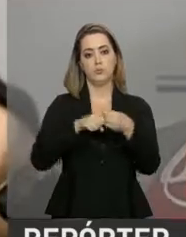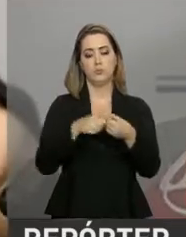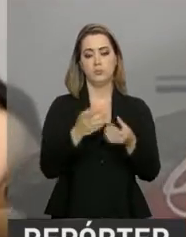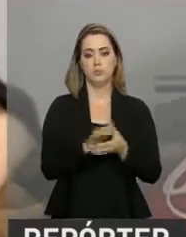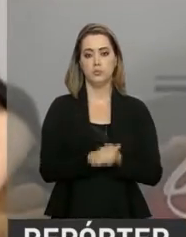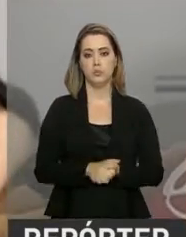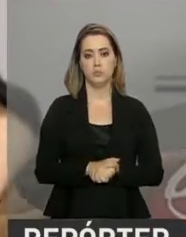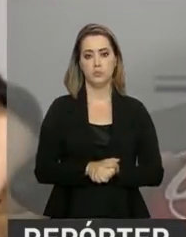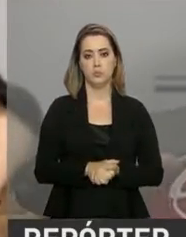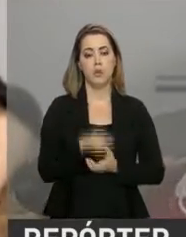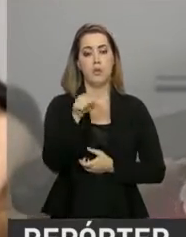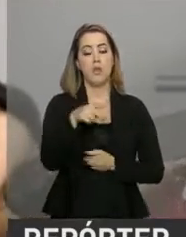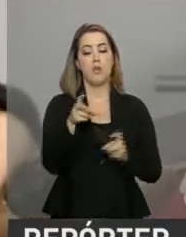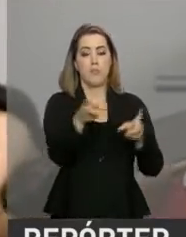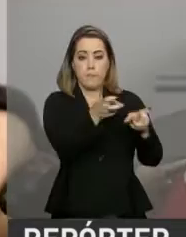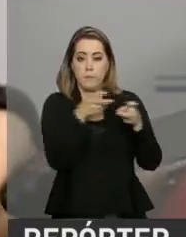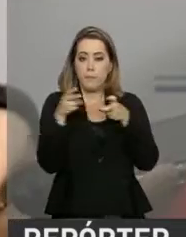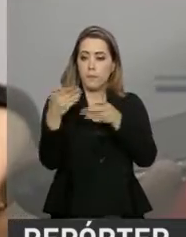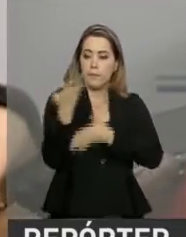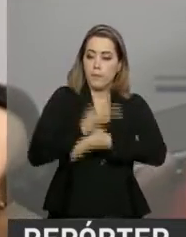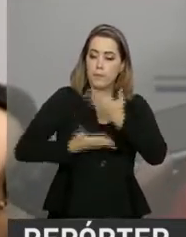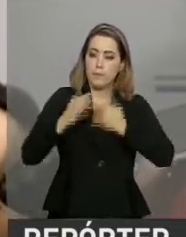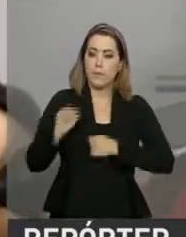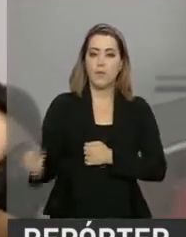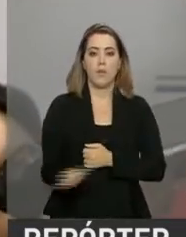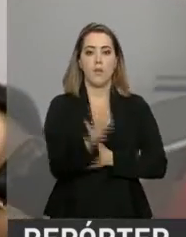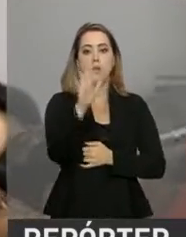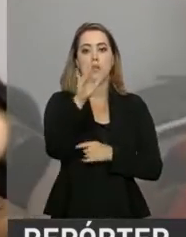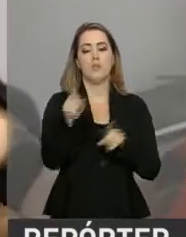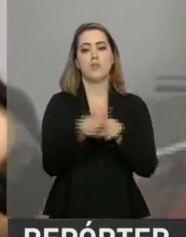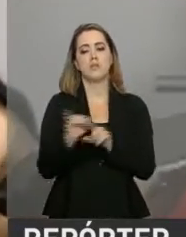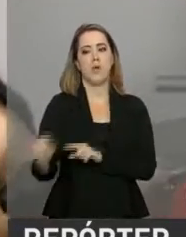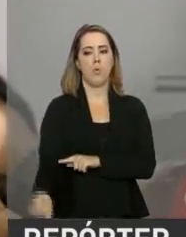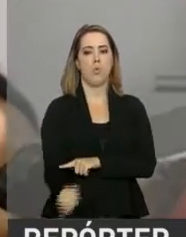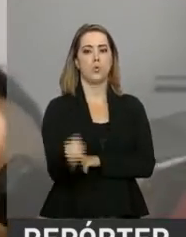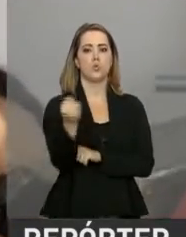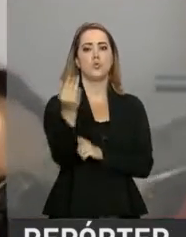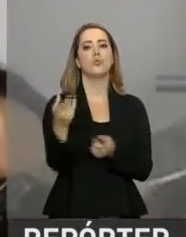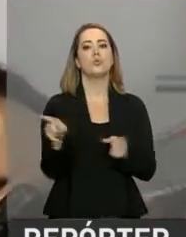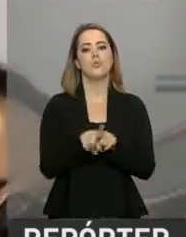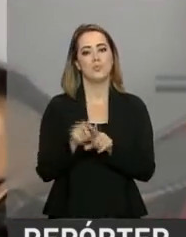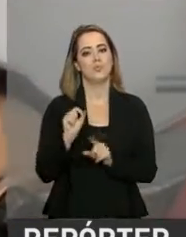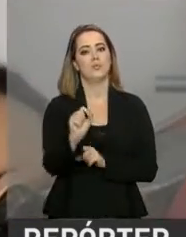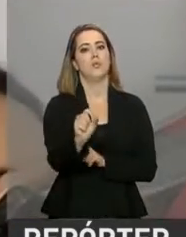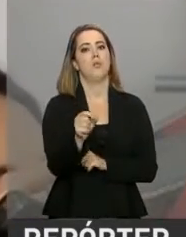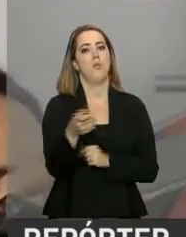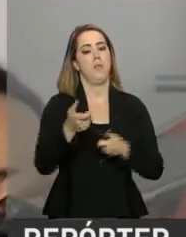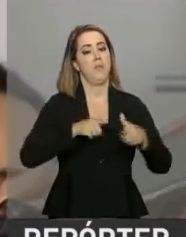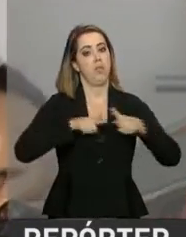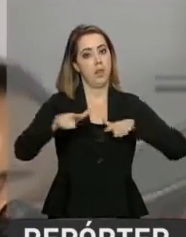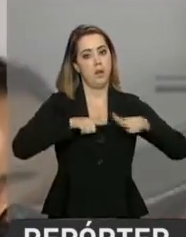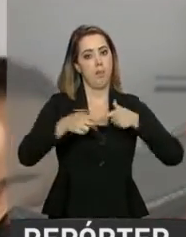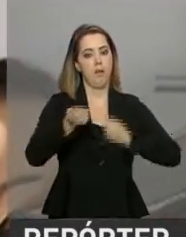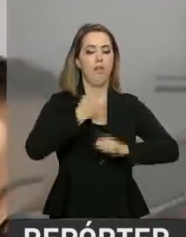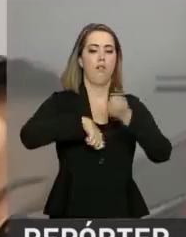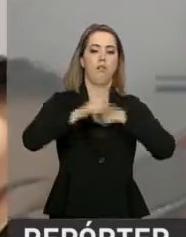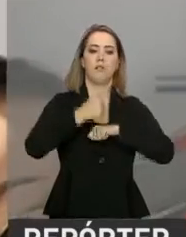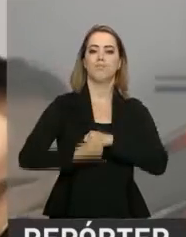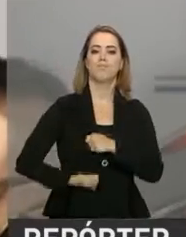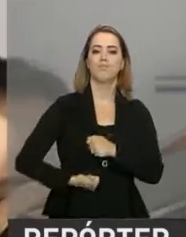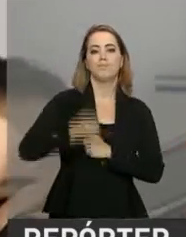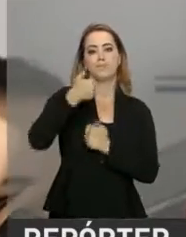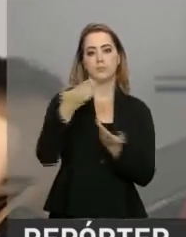As expectativas de mercado para inflação, para juros, para atividade econômica estão melhorando,